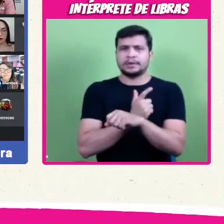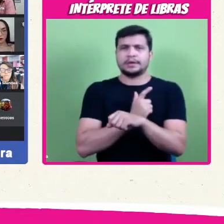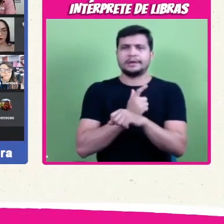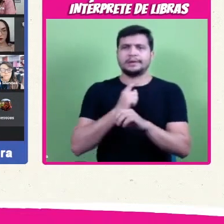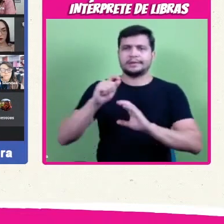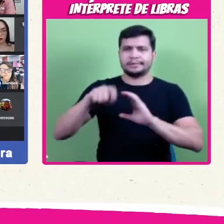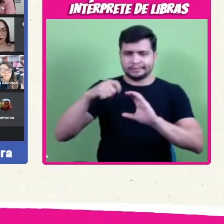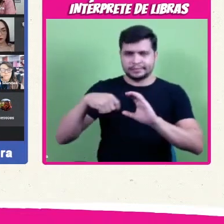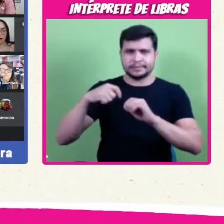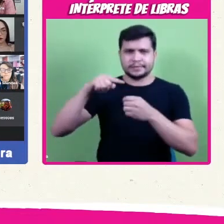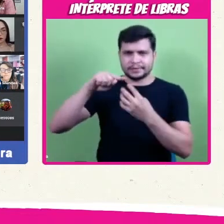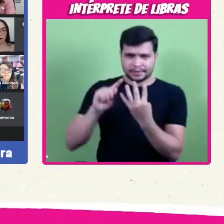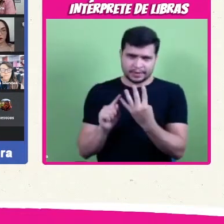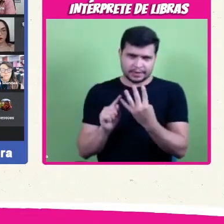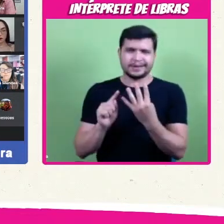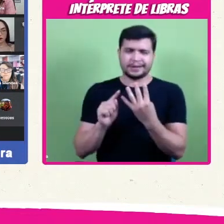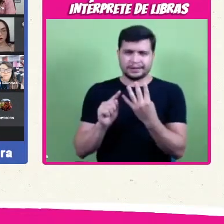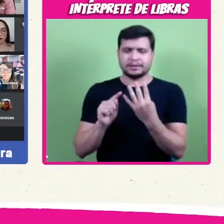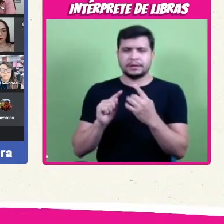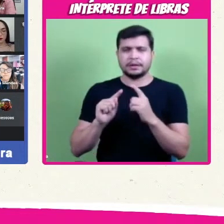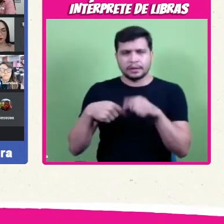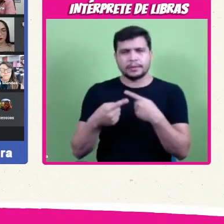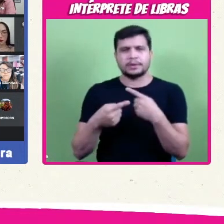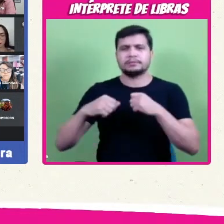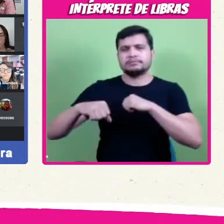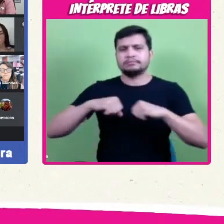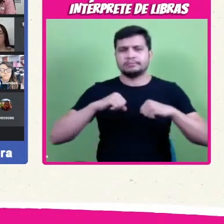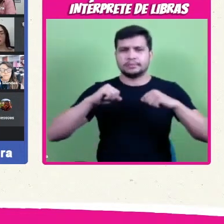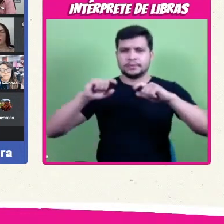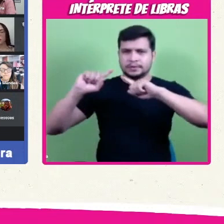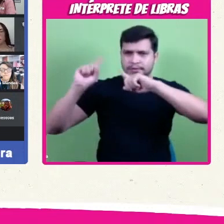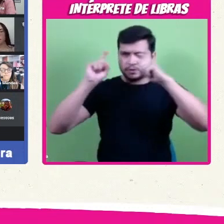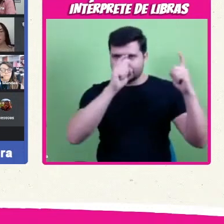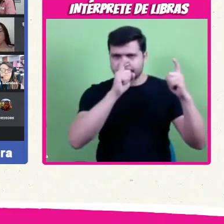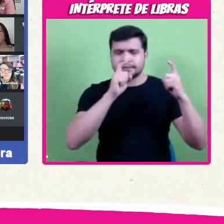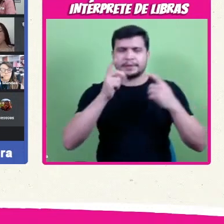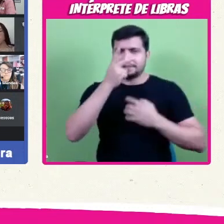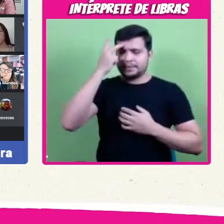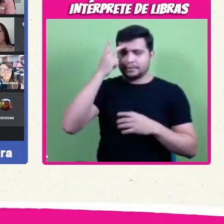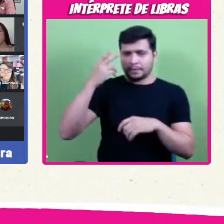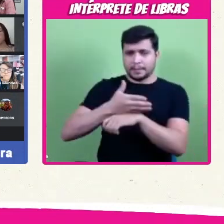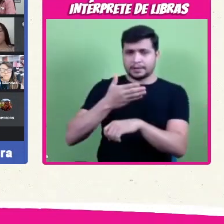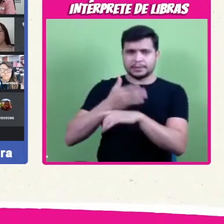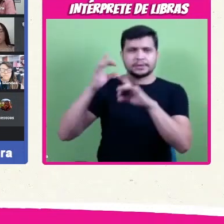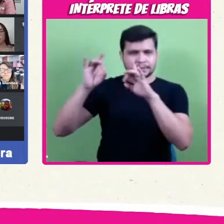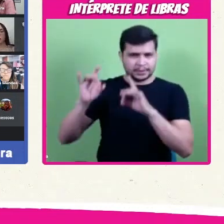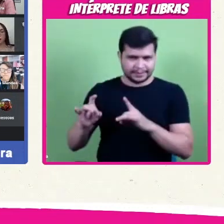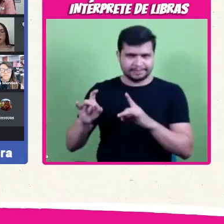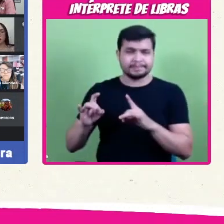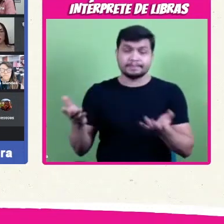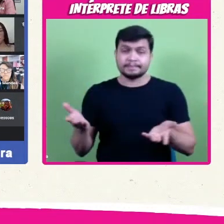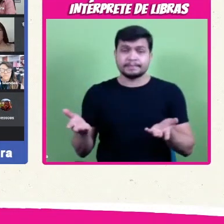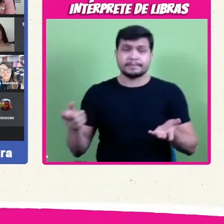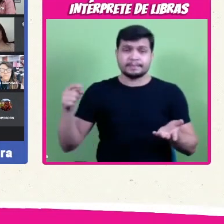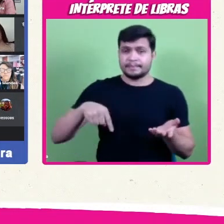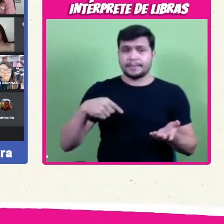filmes do acervo do festival, em seguida de debates com os participantes especialistas. Esta tarde temos a alegria de apresentar